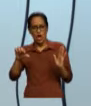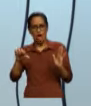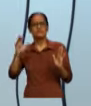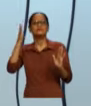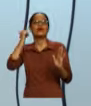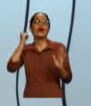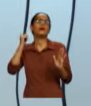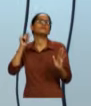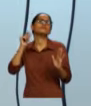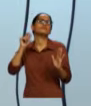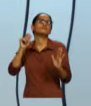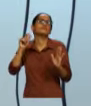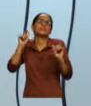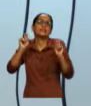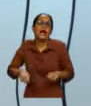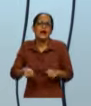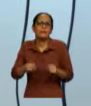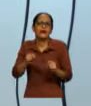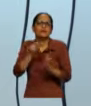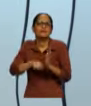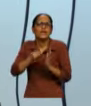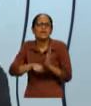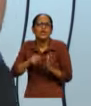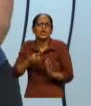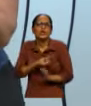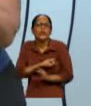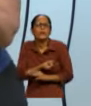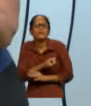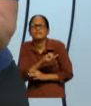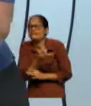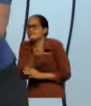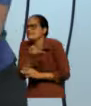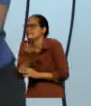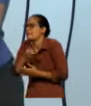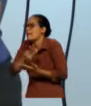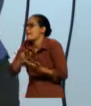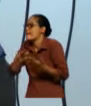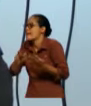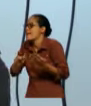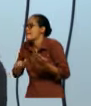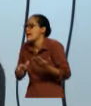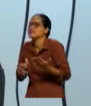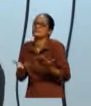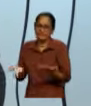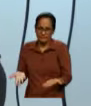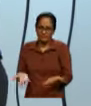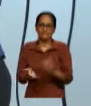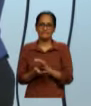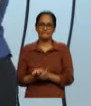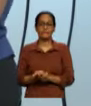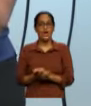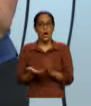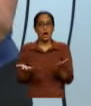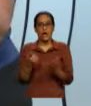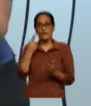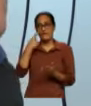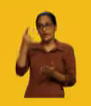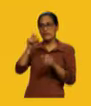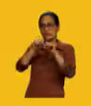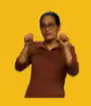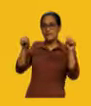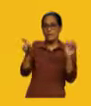vida. Entenderam? Então, vamos ver como é que funciona o nosso sistema, né, decimal. Então, o nosso